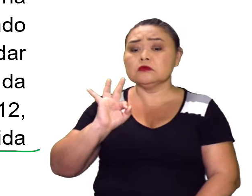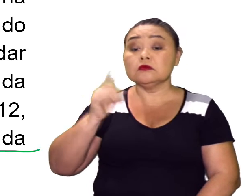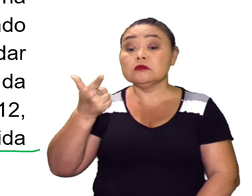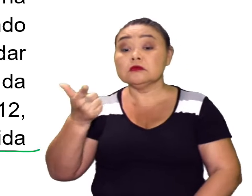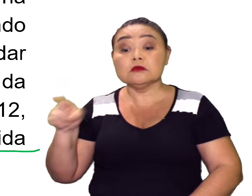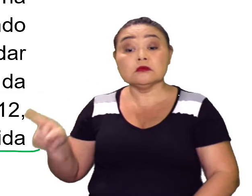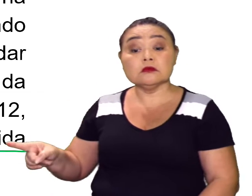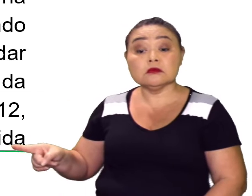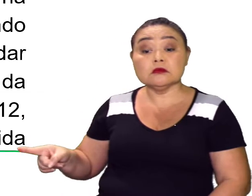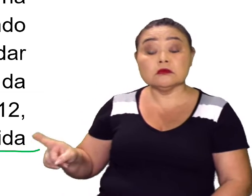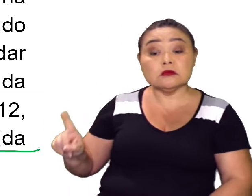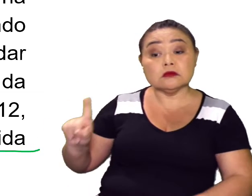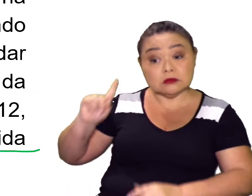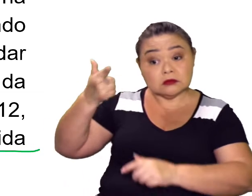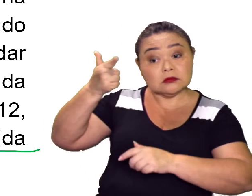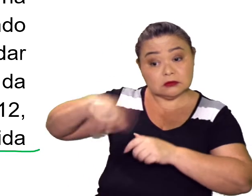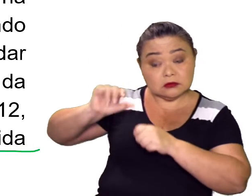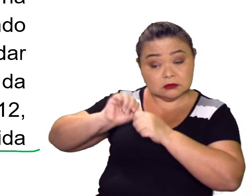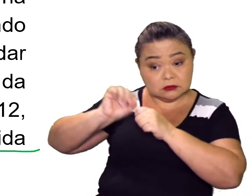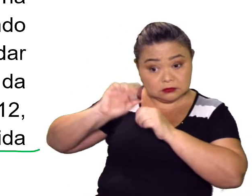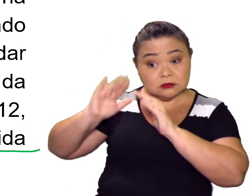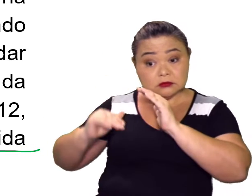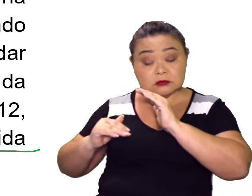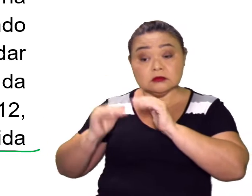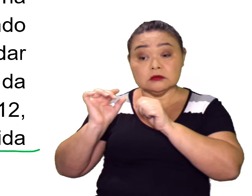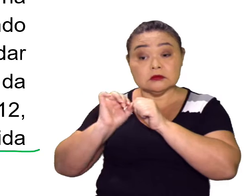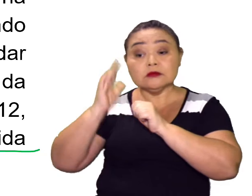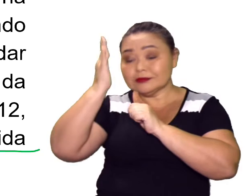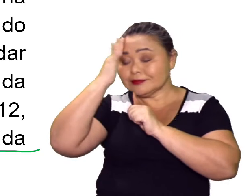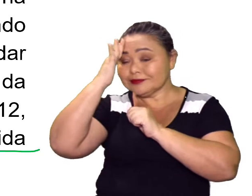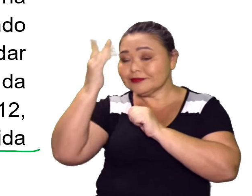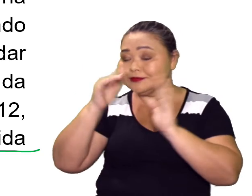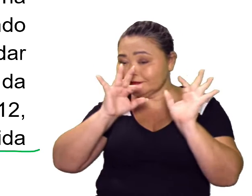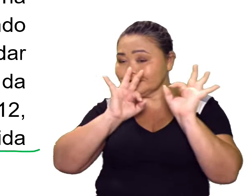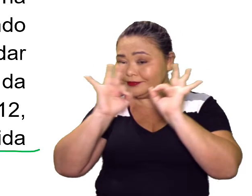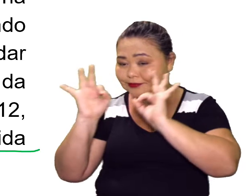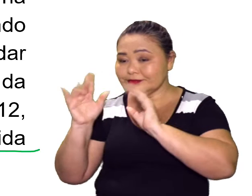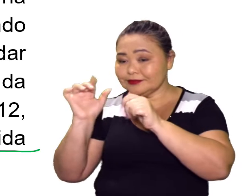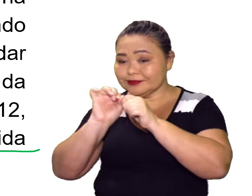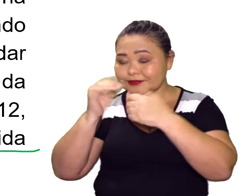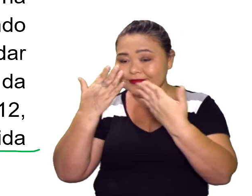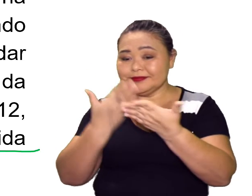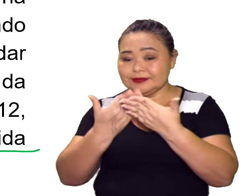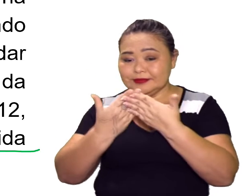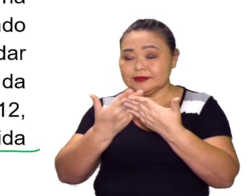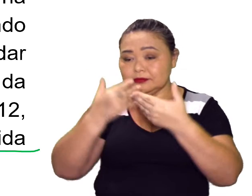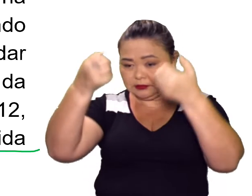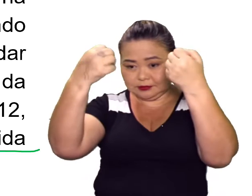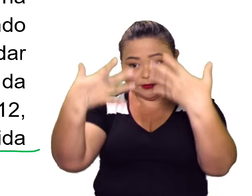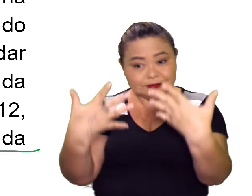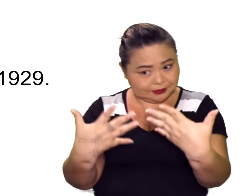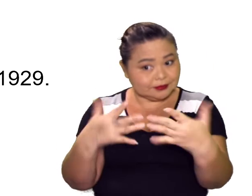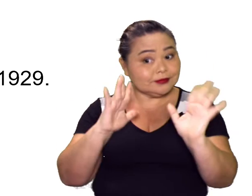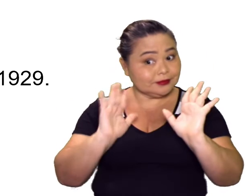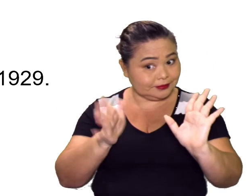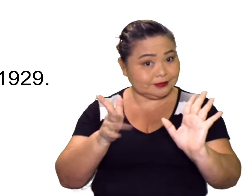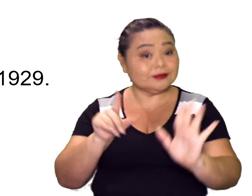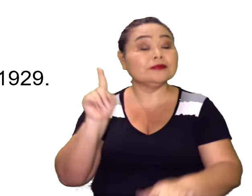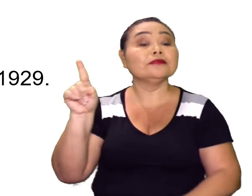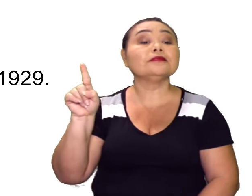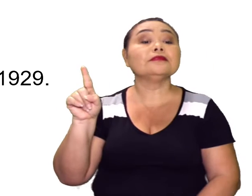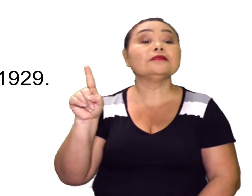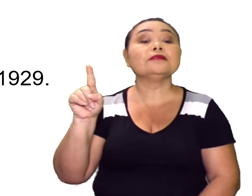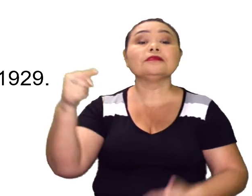essa sobrevida entre 42 e 45. Só que a gente falou durante a aula. Falou ou não falou, cara? Falamos Então, sim. vamos